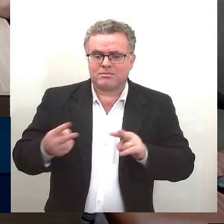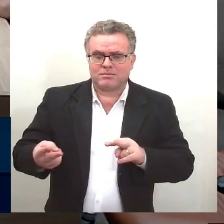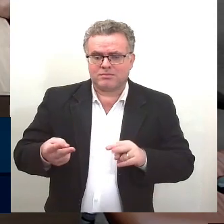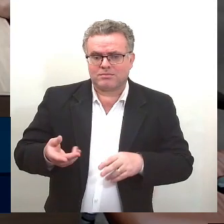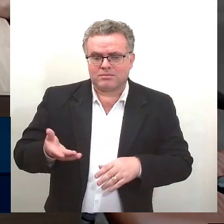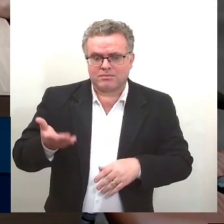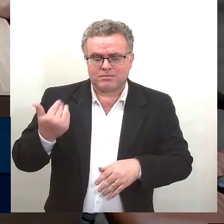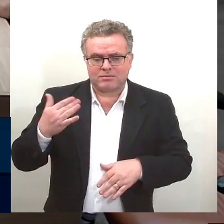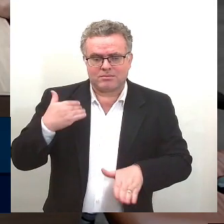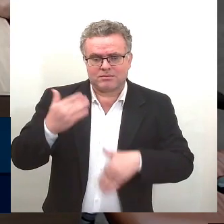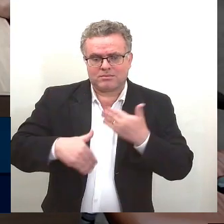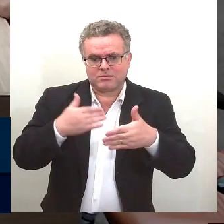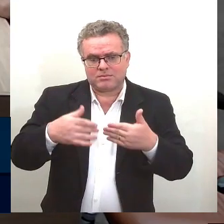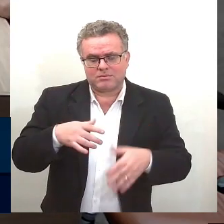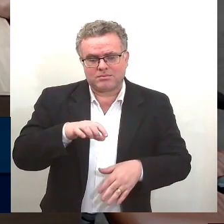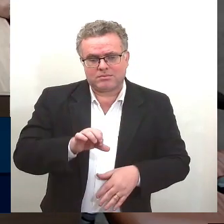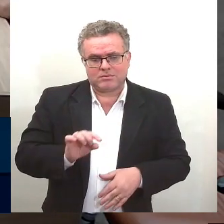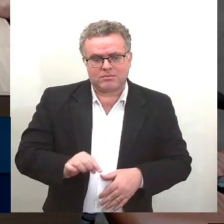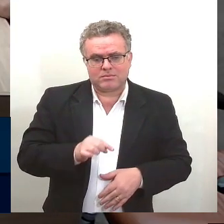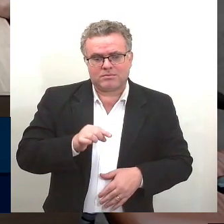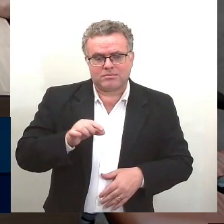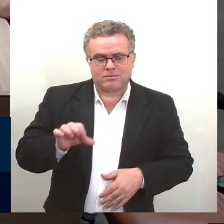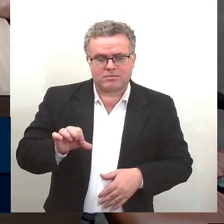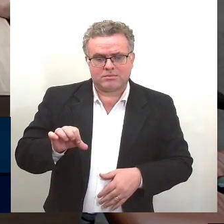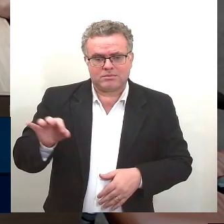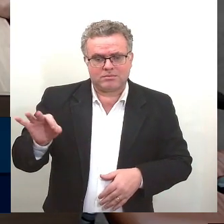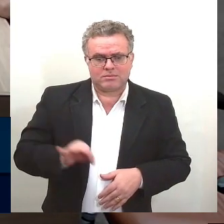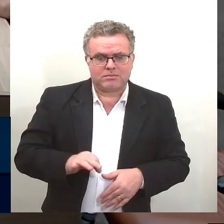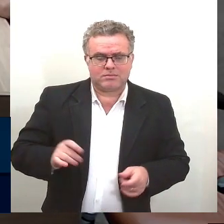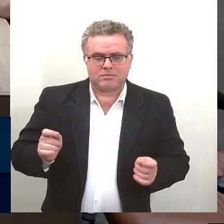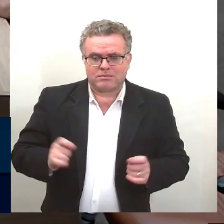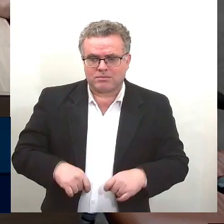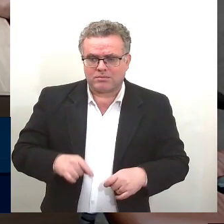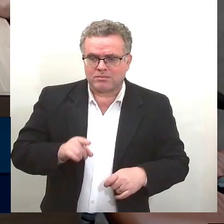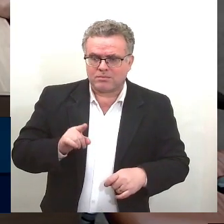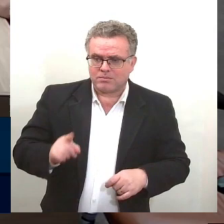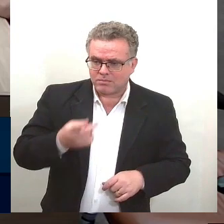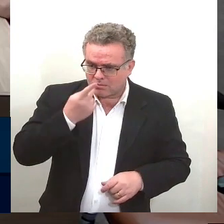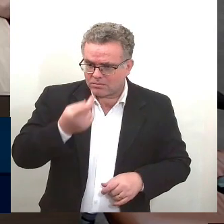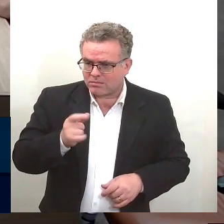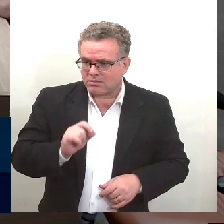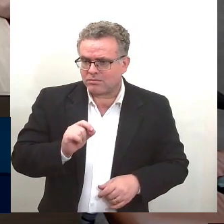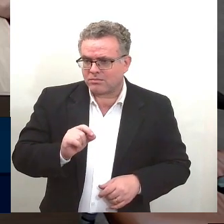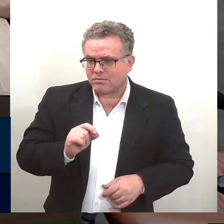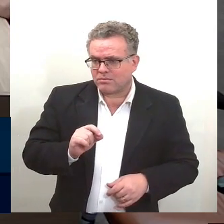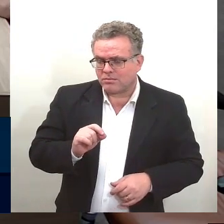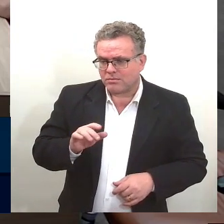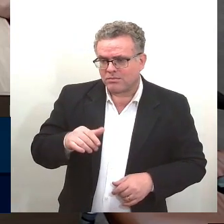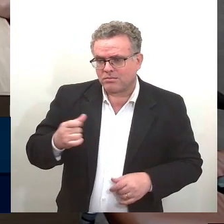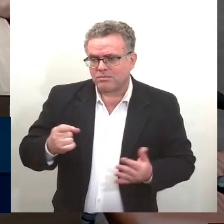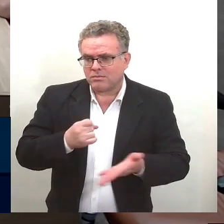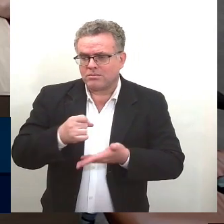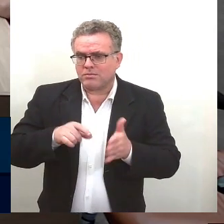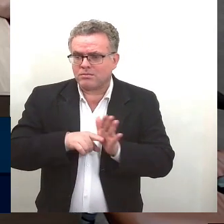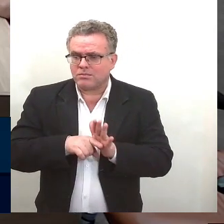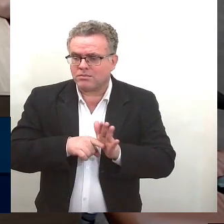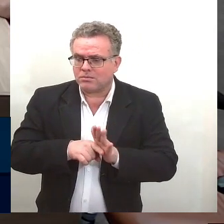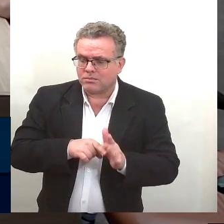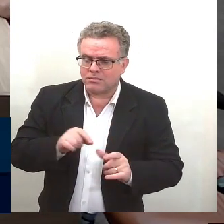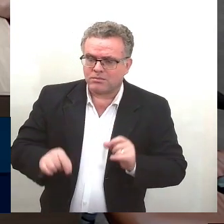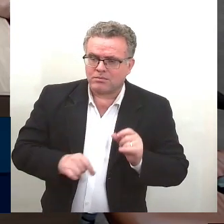9,7%, a senhora, foi qual a fonte disso? E uma outra questão que eu queria lhe